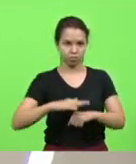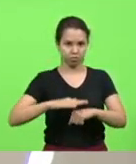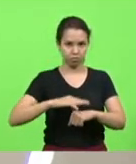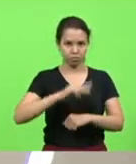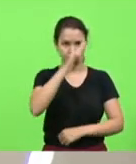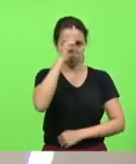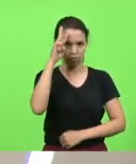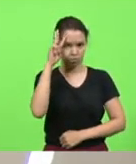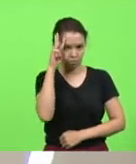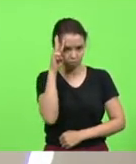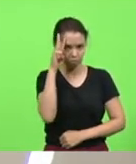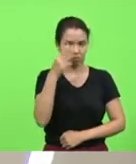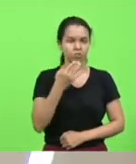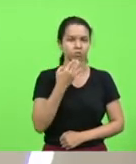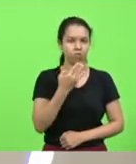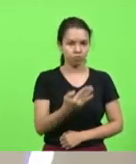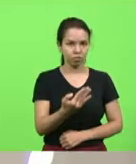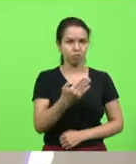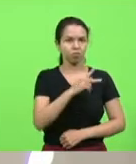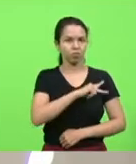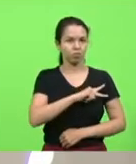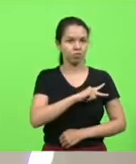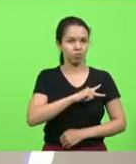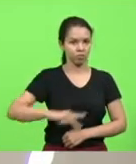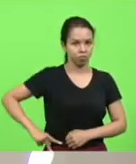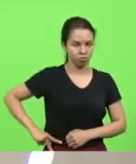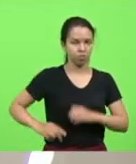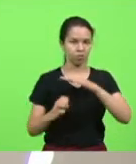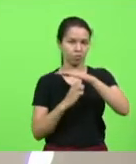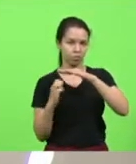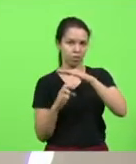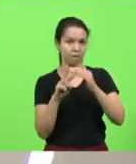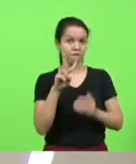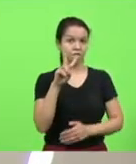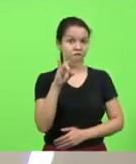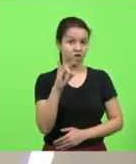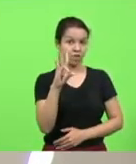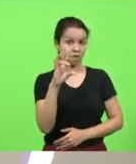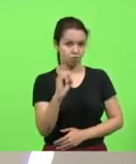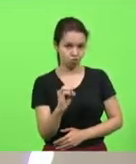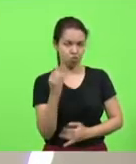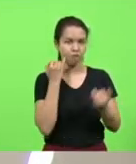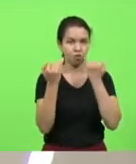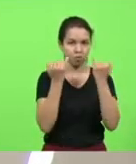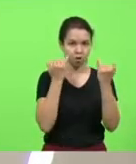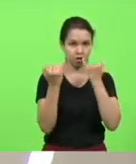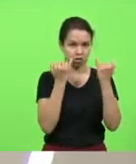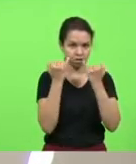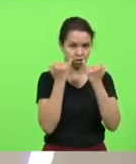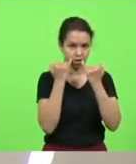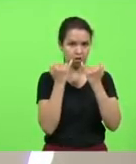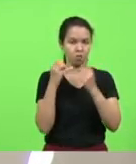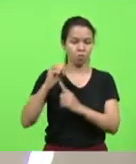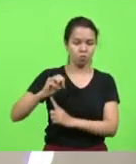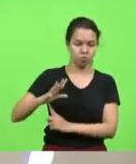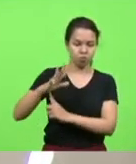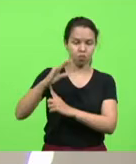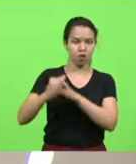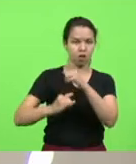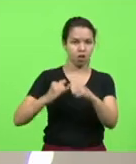Valnei Weber, solicitando ao presidente da empresa Vivo a instalação de uma antena de telefonia móvel na localidade de Itanema, município de Lauro Miller, em